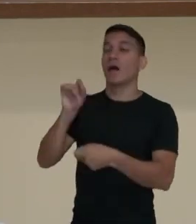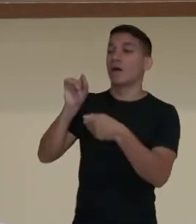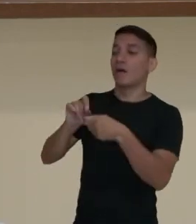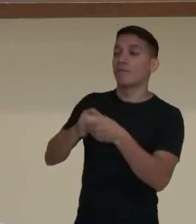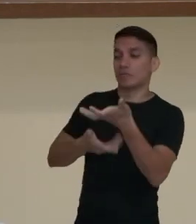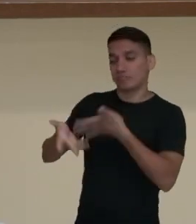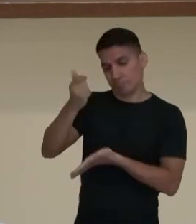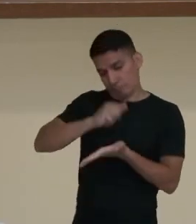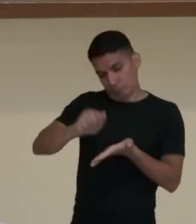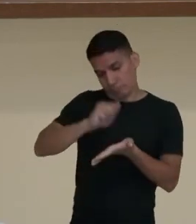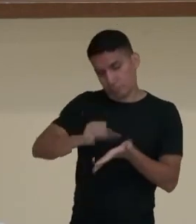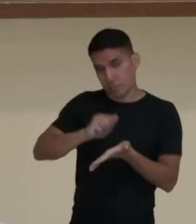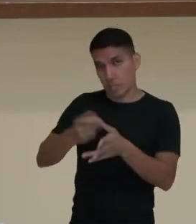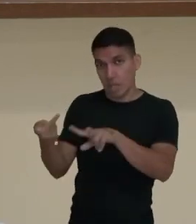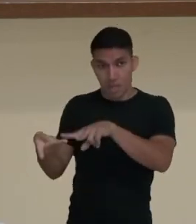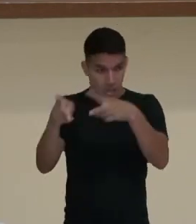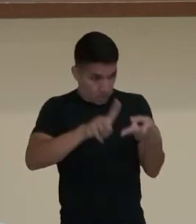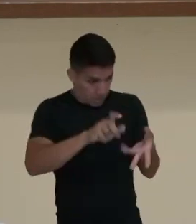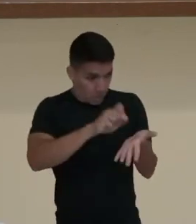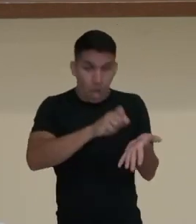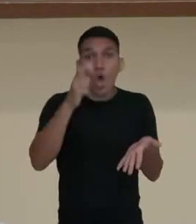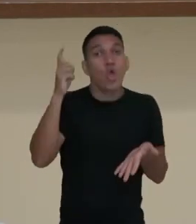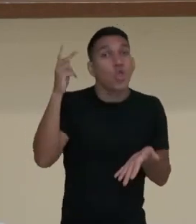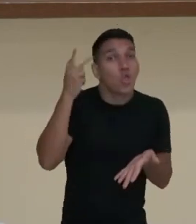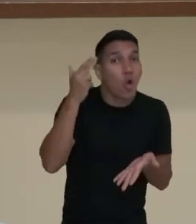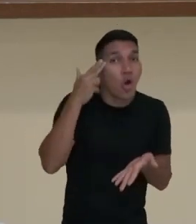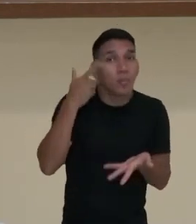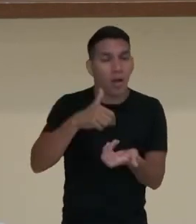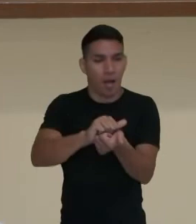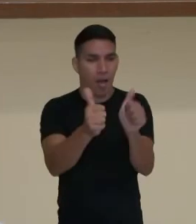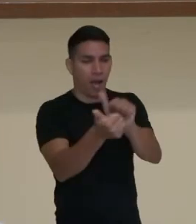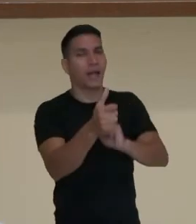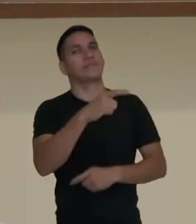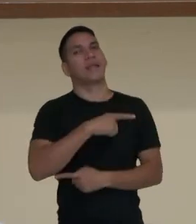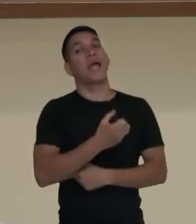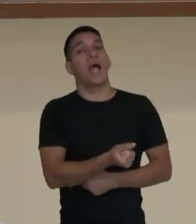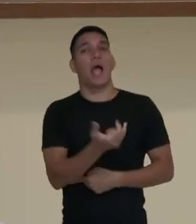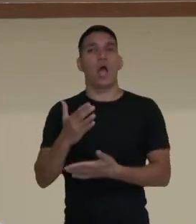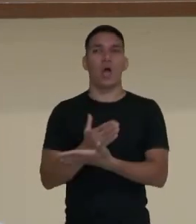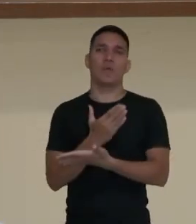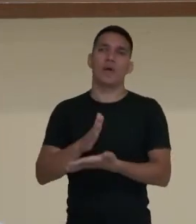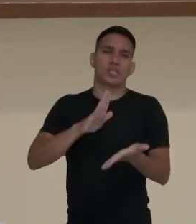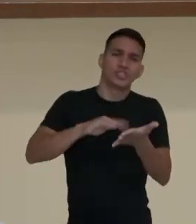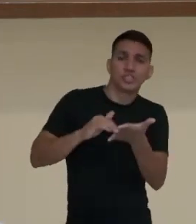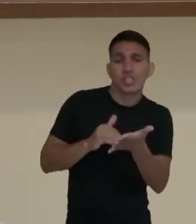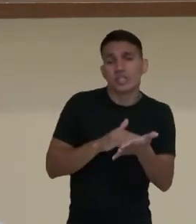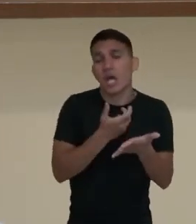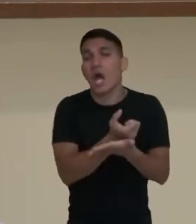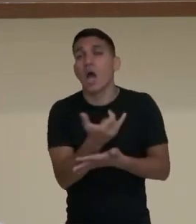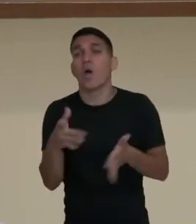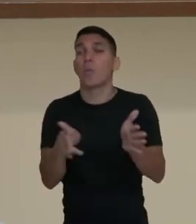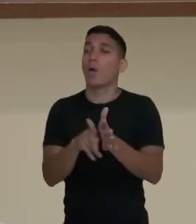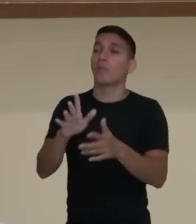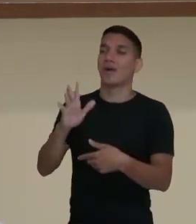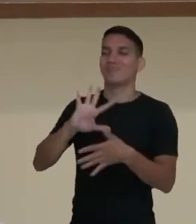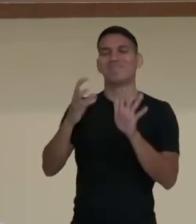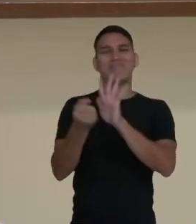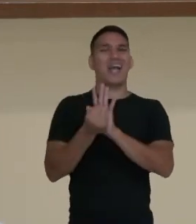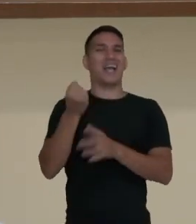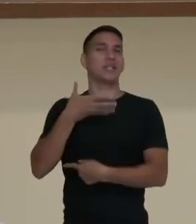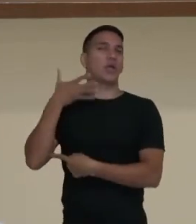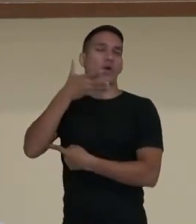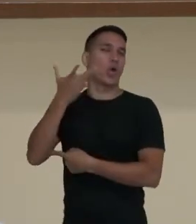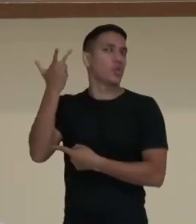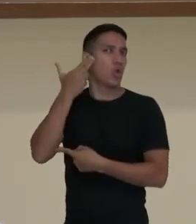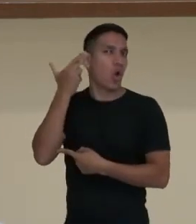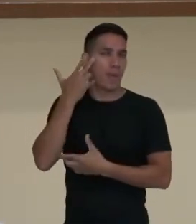parte escrita, o normal é que sejam adaptadas algumas partes, tiradas algumas marcas da oralidade. Isso é o